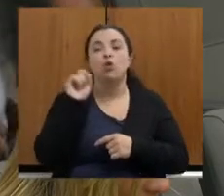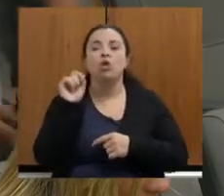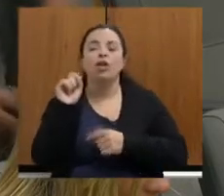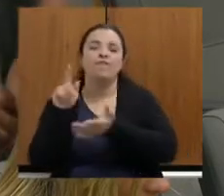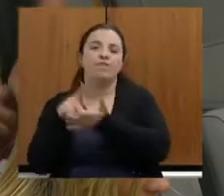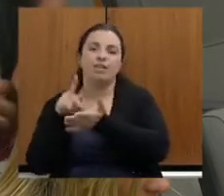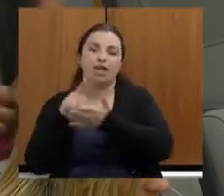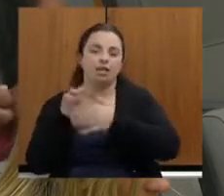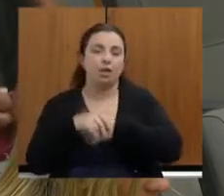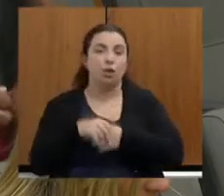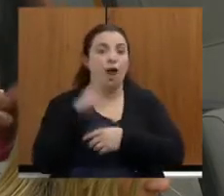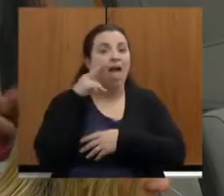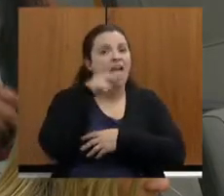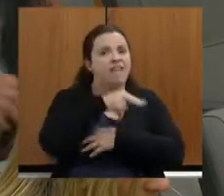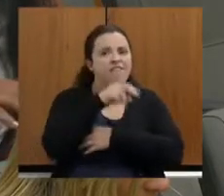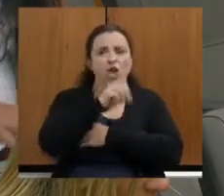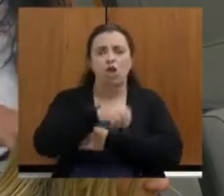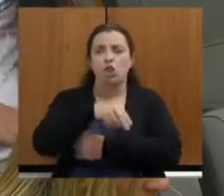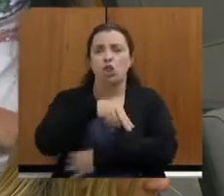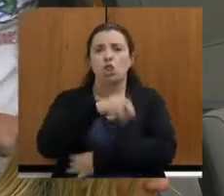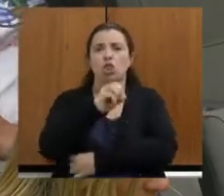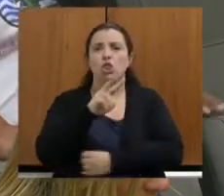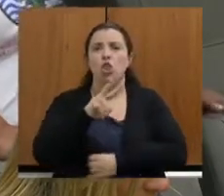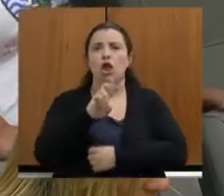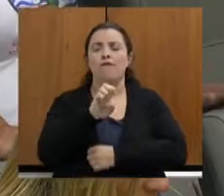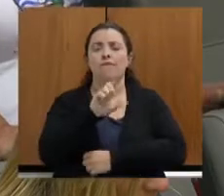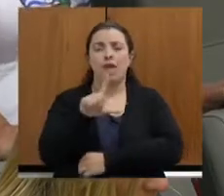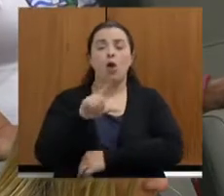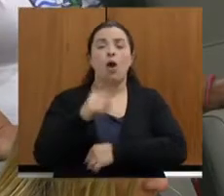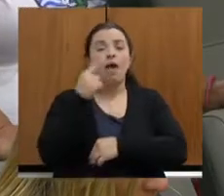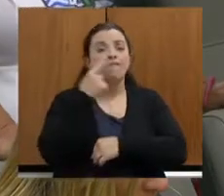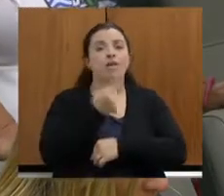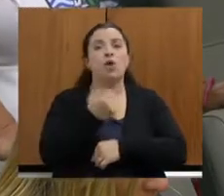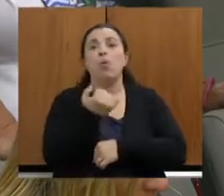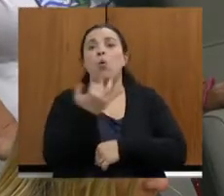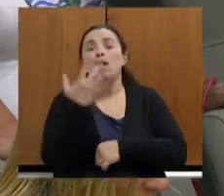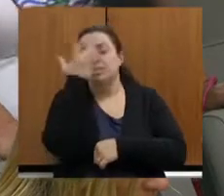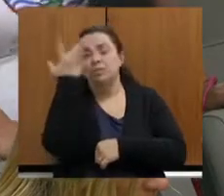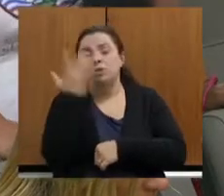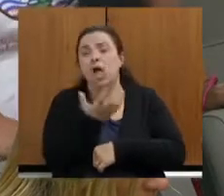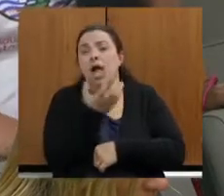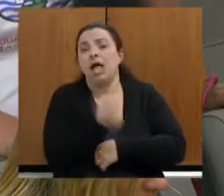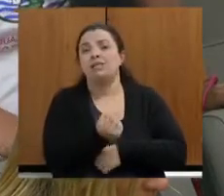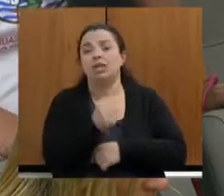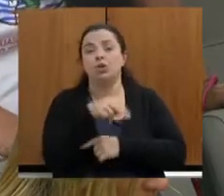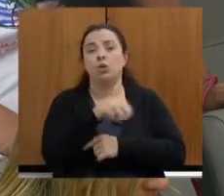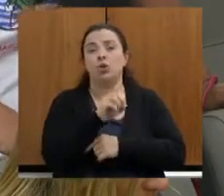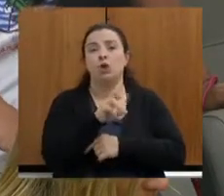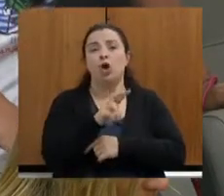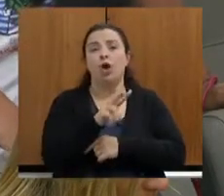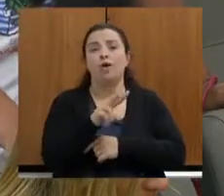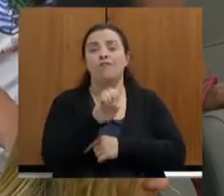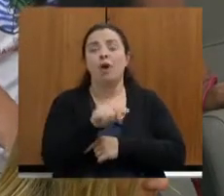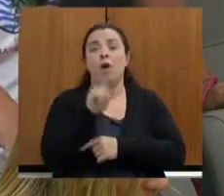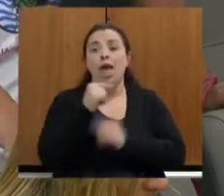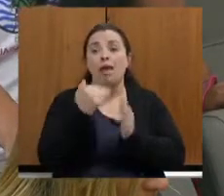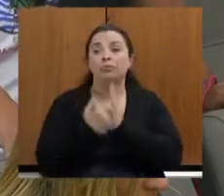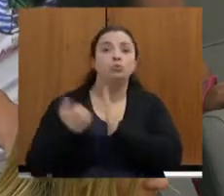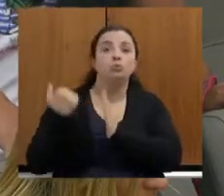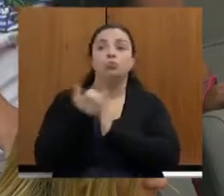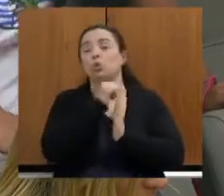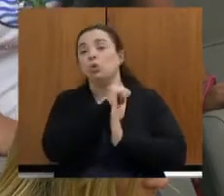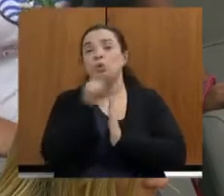olhar o número superior de pessoas que aderiram novel é superior aos habitantes da cidade